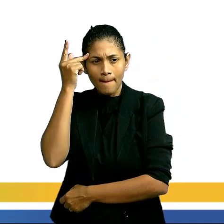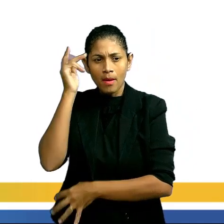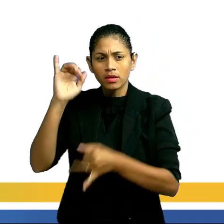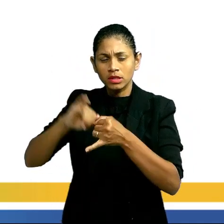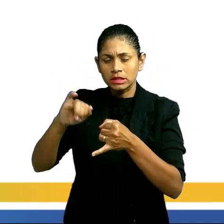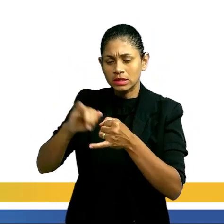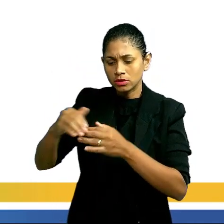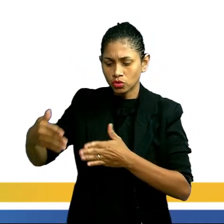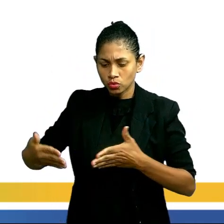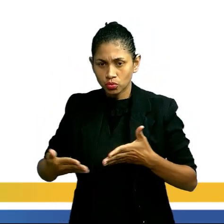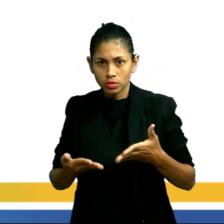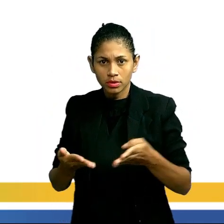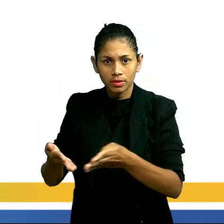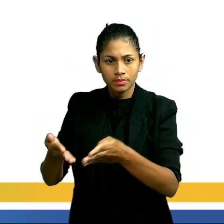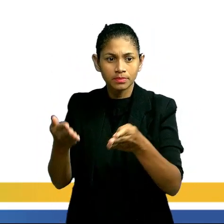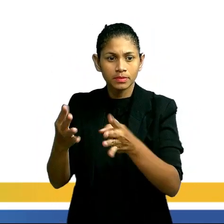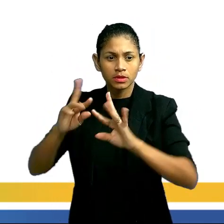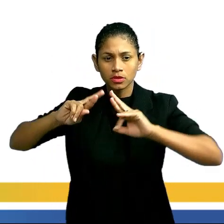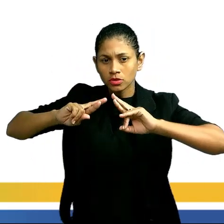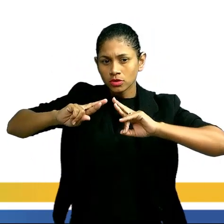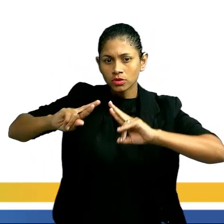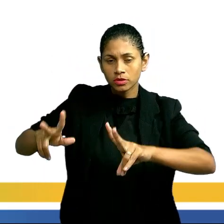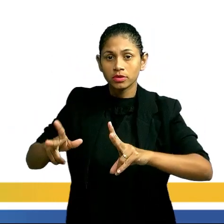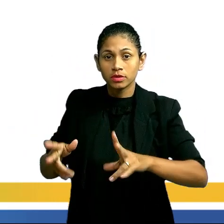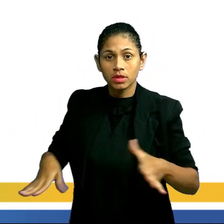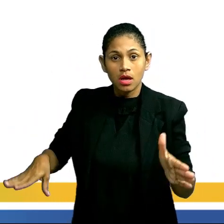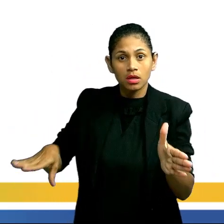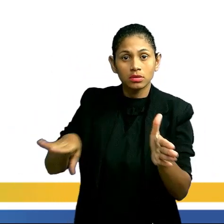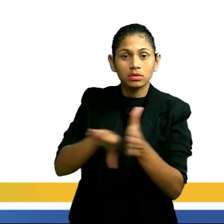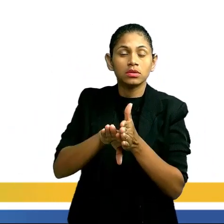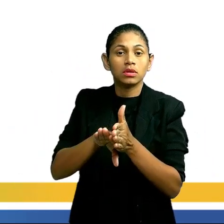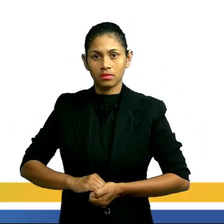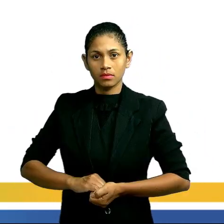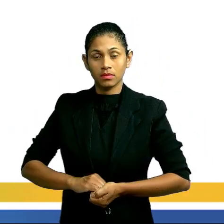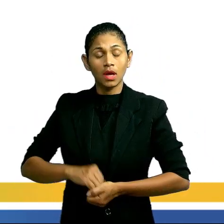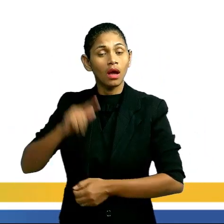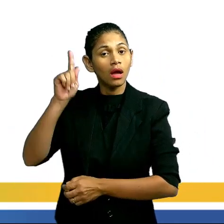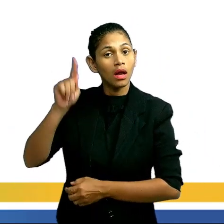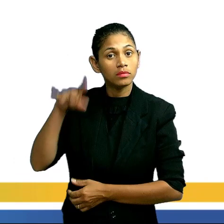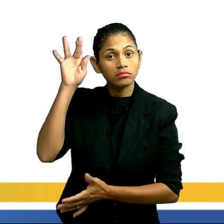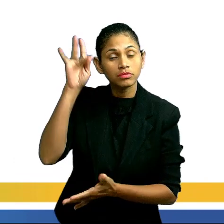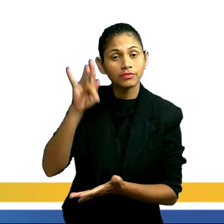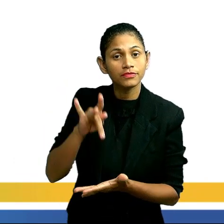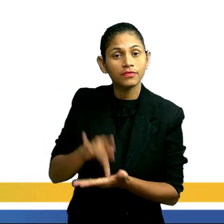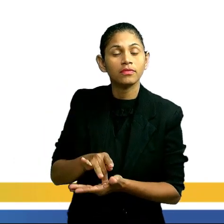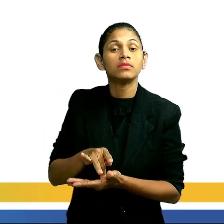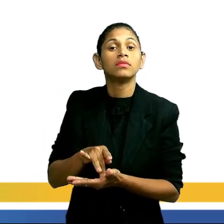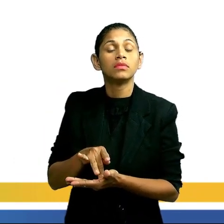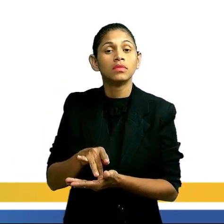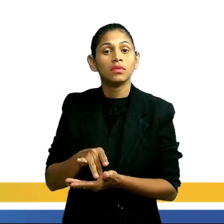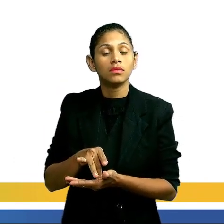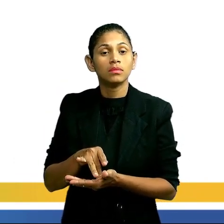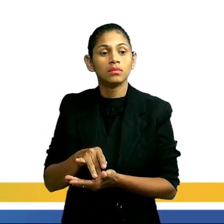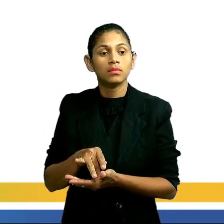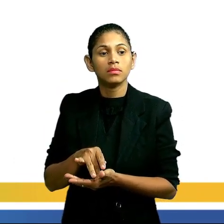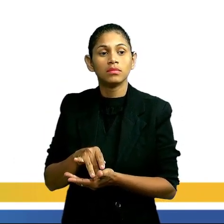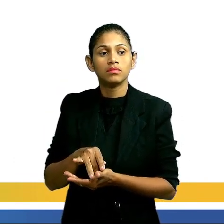C representam as distâncias percorridas por esses moradores nesses caminhos, é correto afirmar